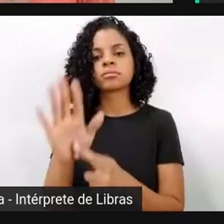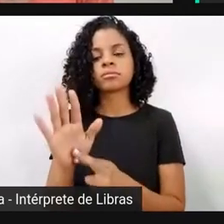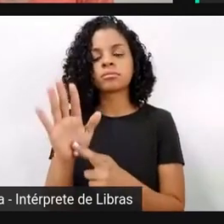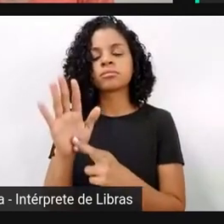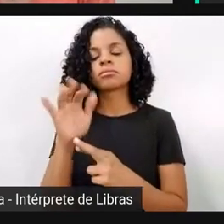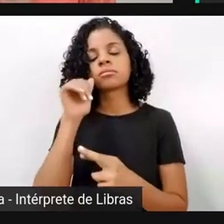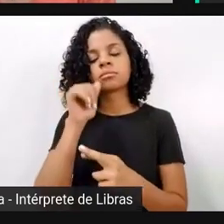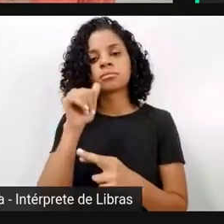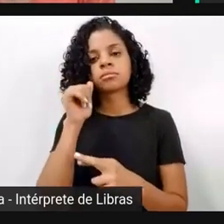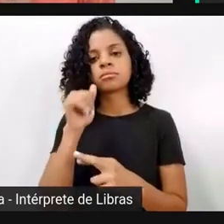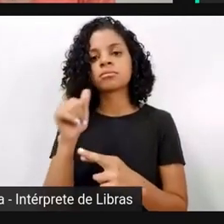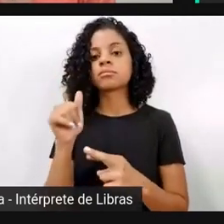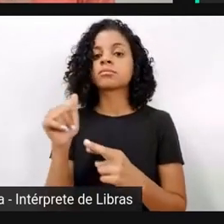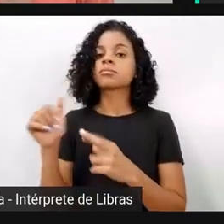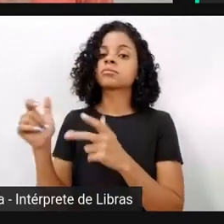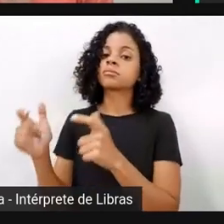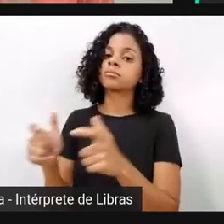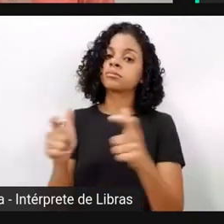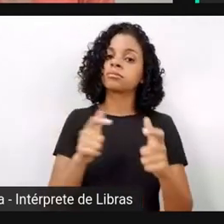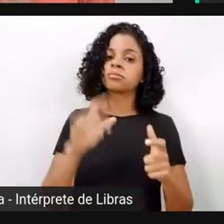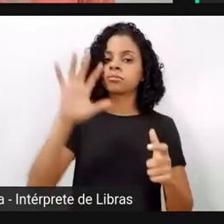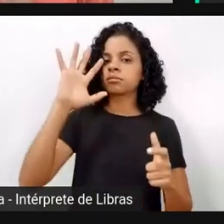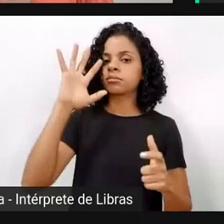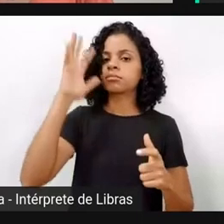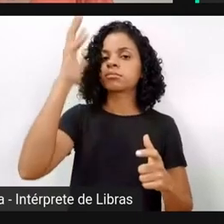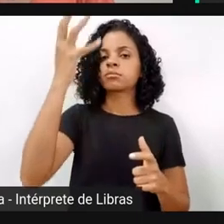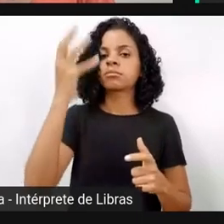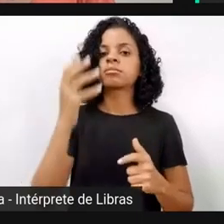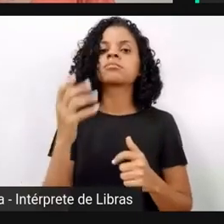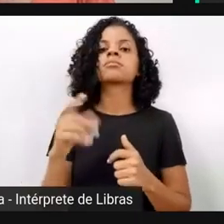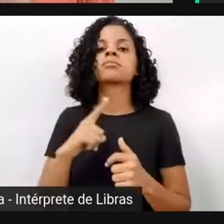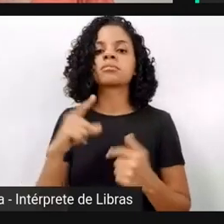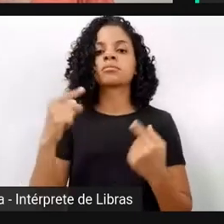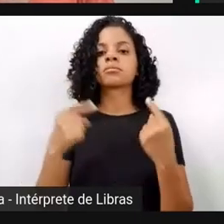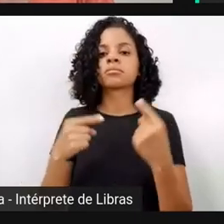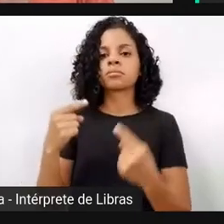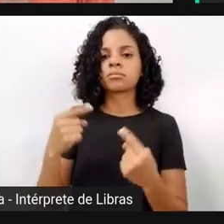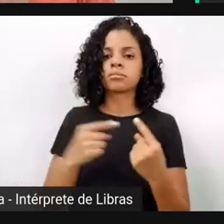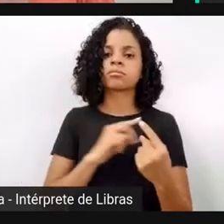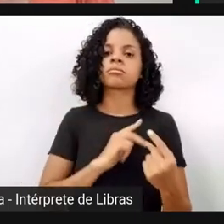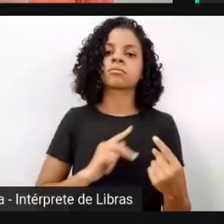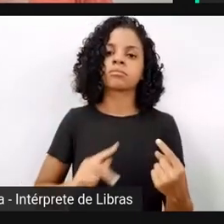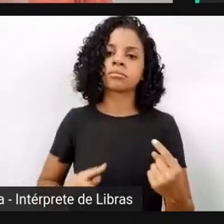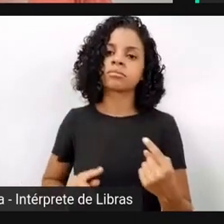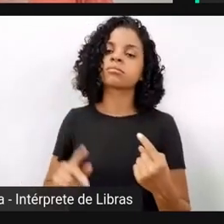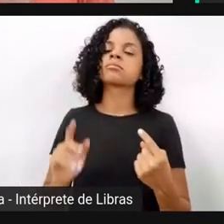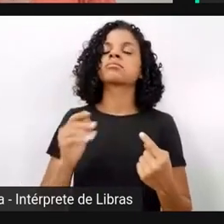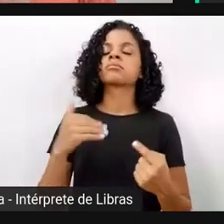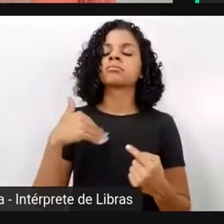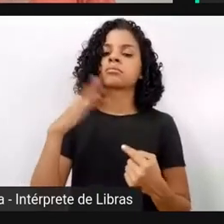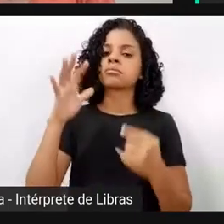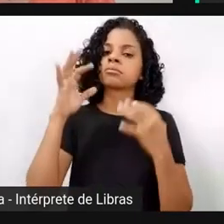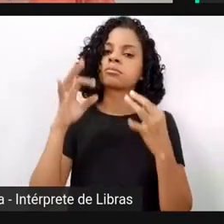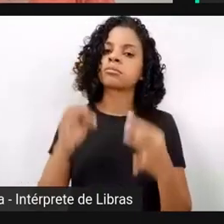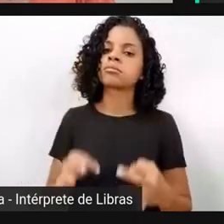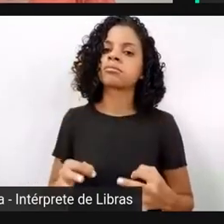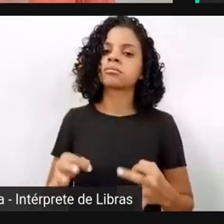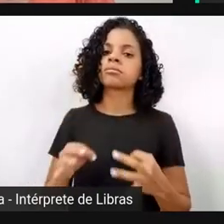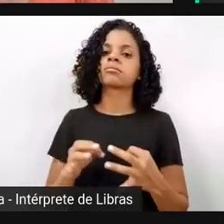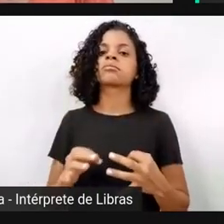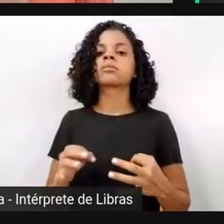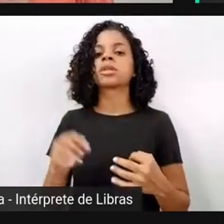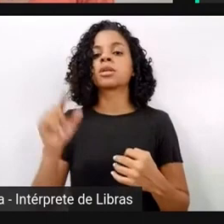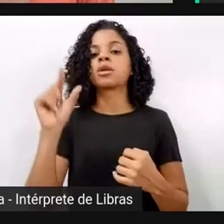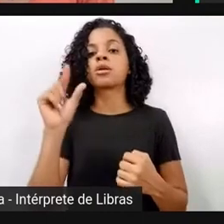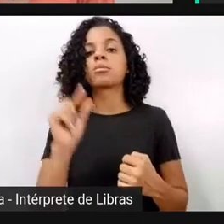mulheres nos espaços de decisão, você tem políticas públicas mais assertivas, mais eficientes, você tem menos índice de corrupção,